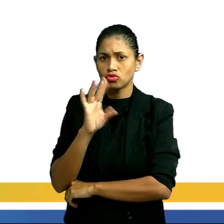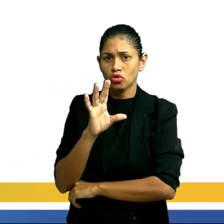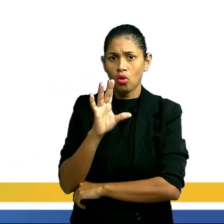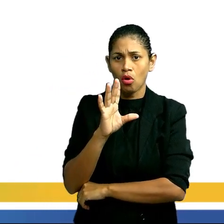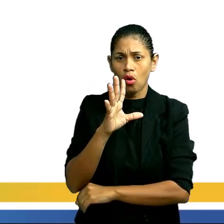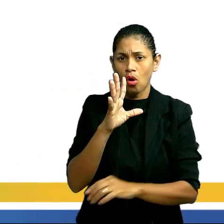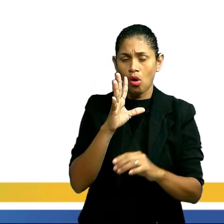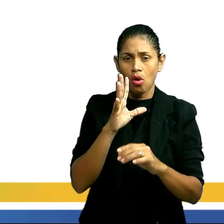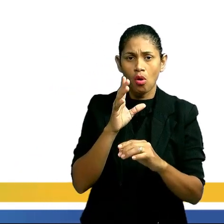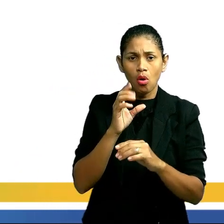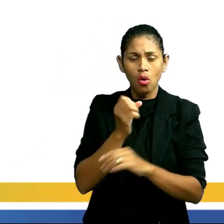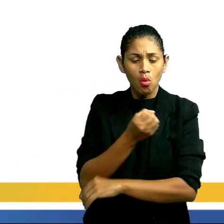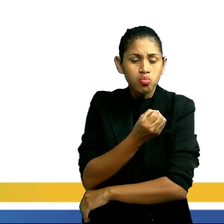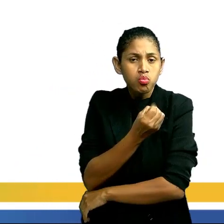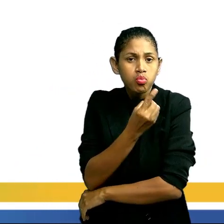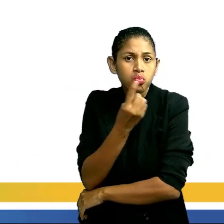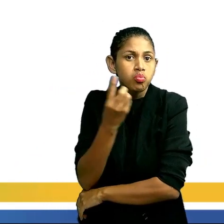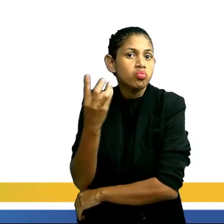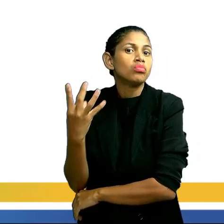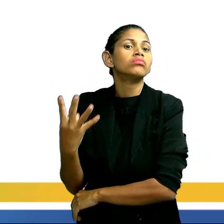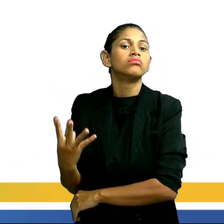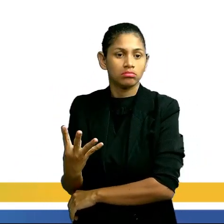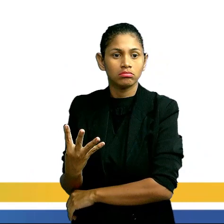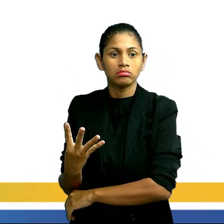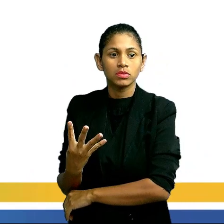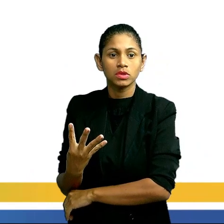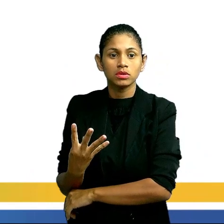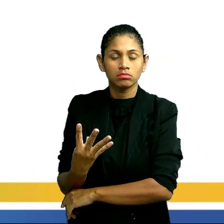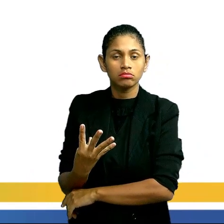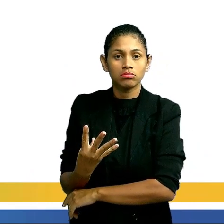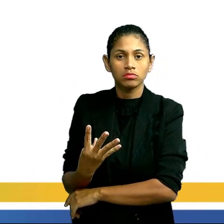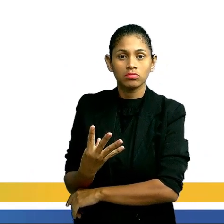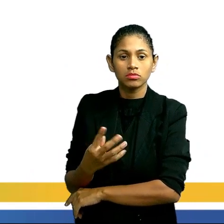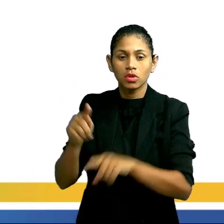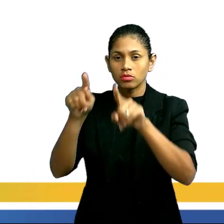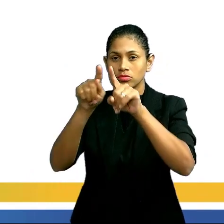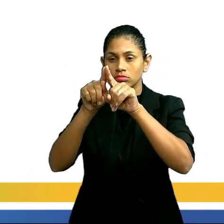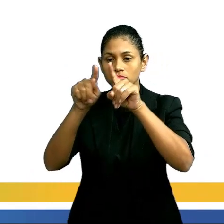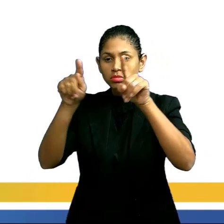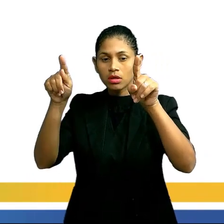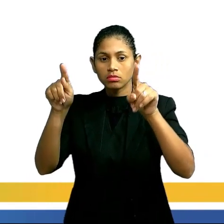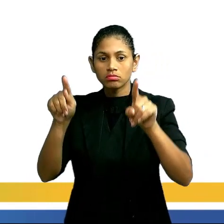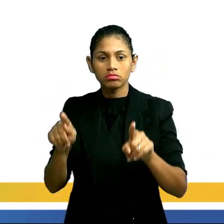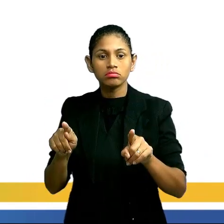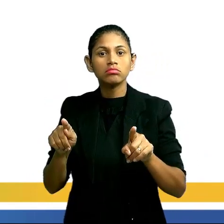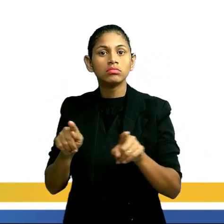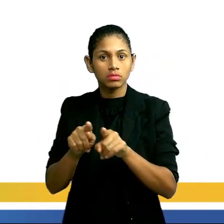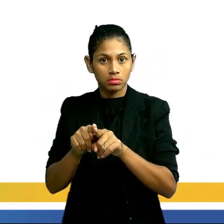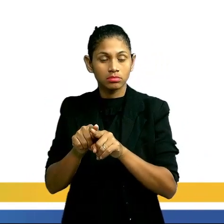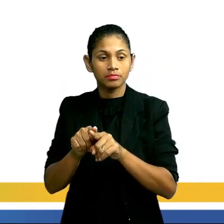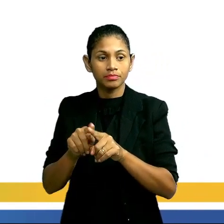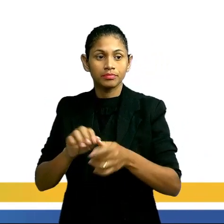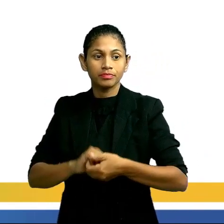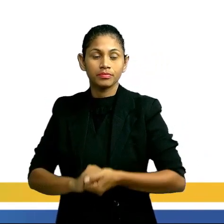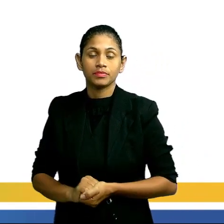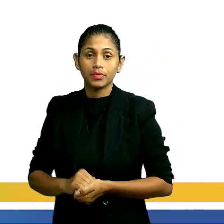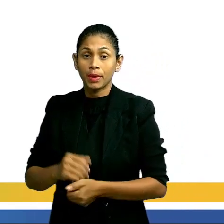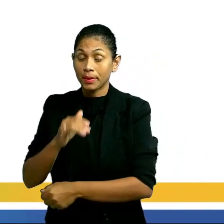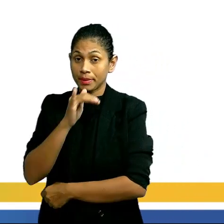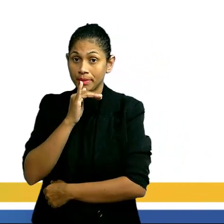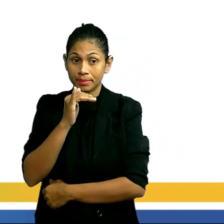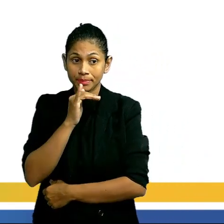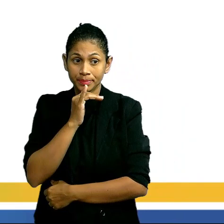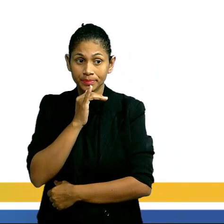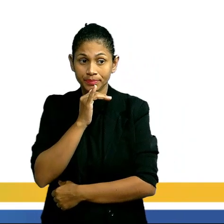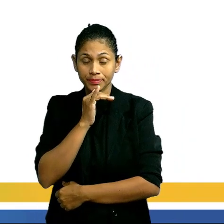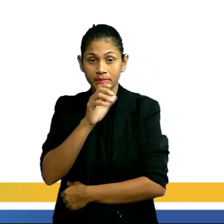Se eu for contar os lados de A vai ter igual a 20 unidades de quadradinhos.